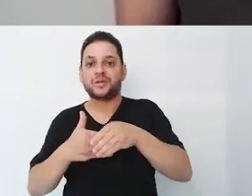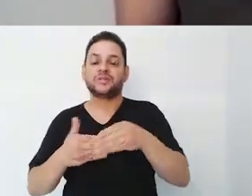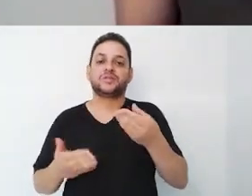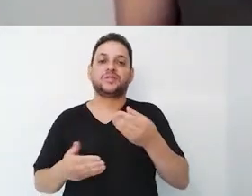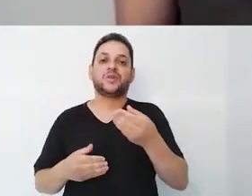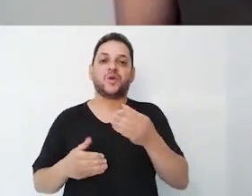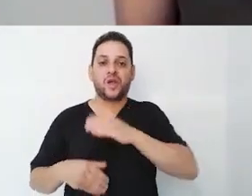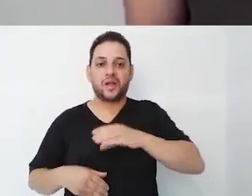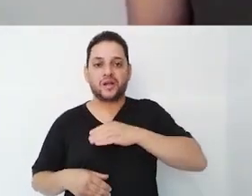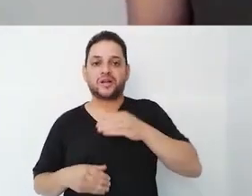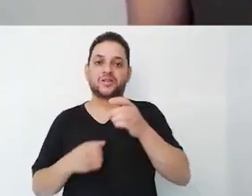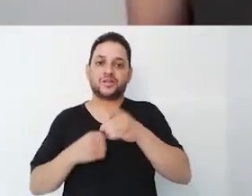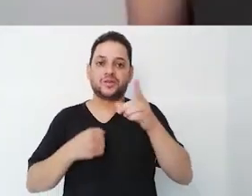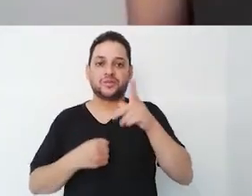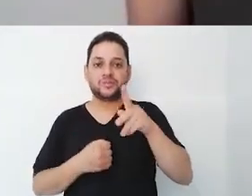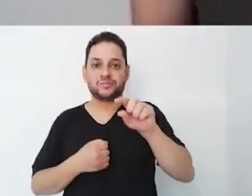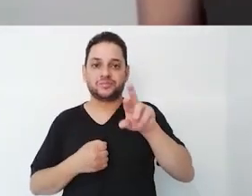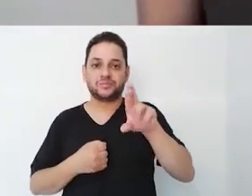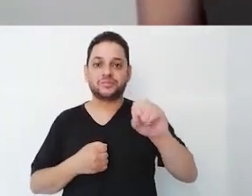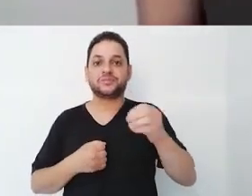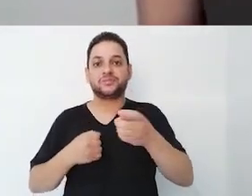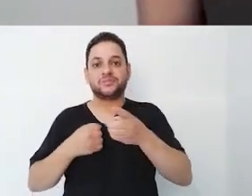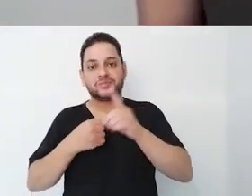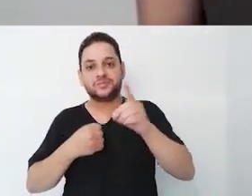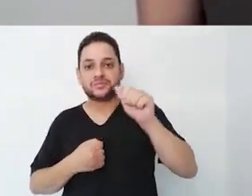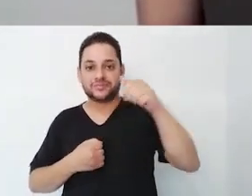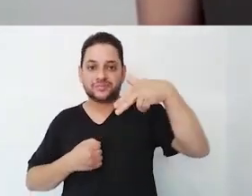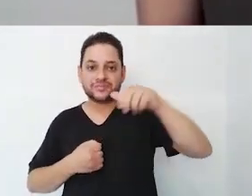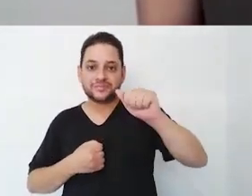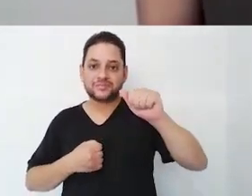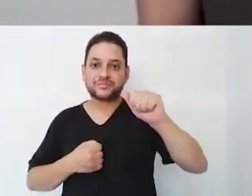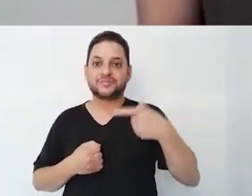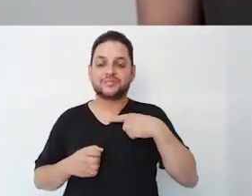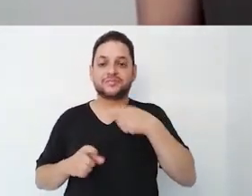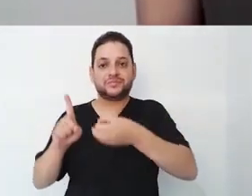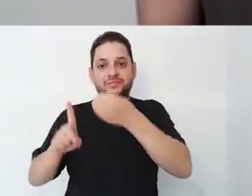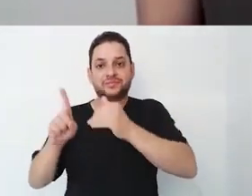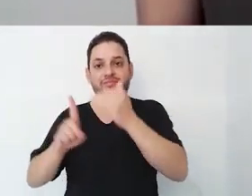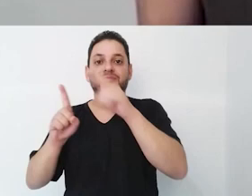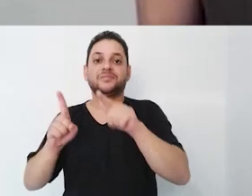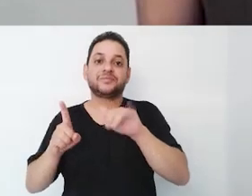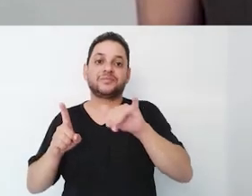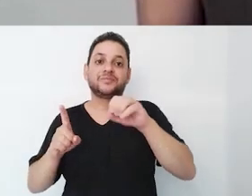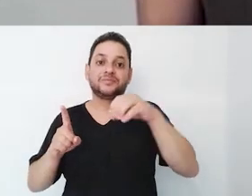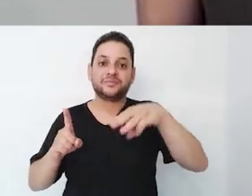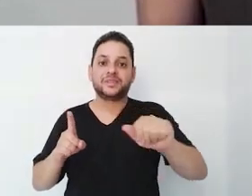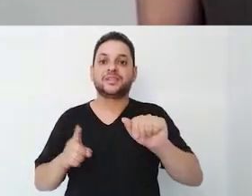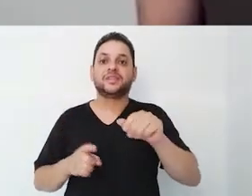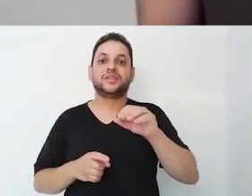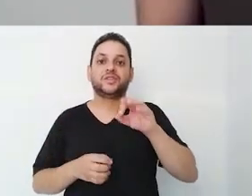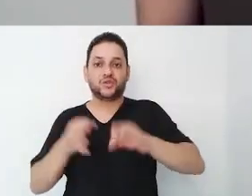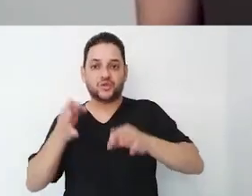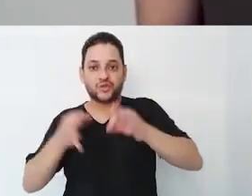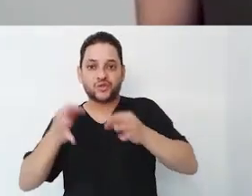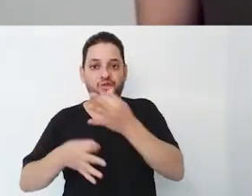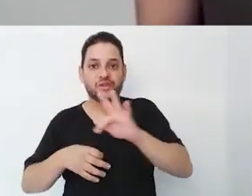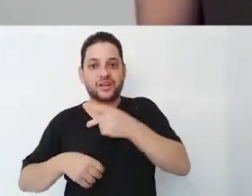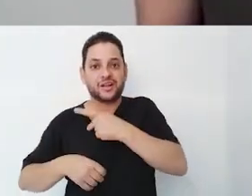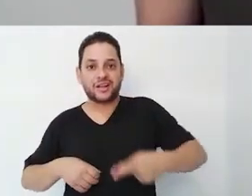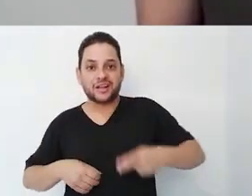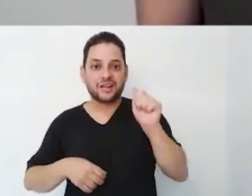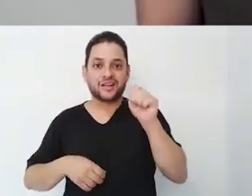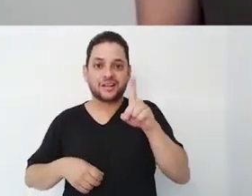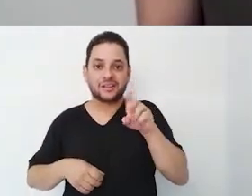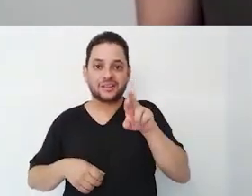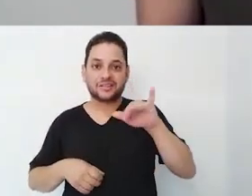Pedro Henrique, doutora Ana Clara. Cumprimentar também o desembargador João Marcos, aqui presente, juíza federal em auxílio à presidência,